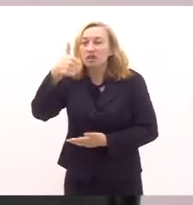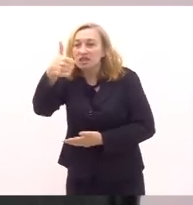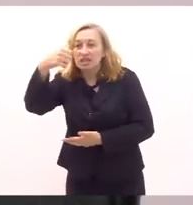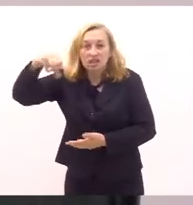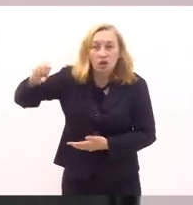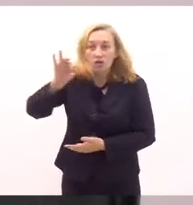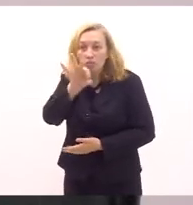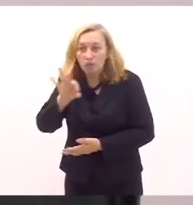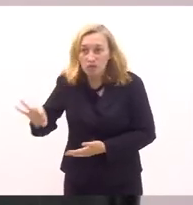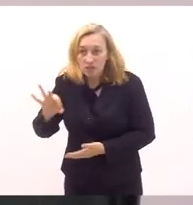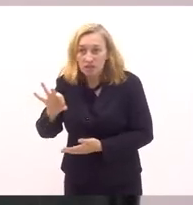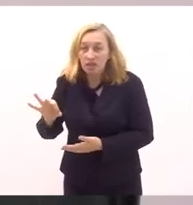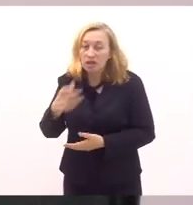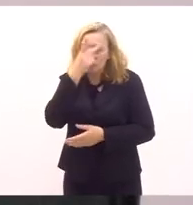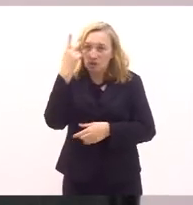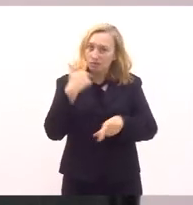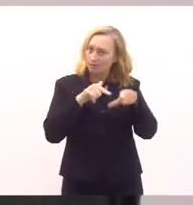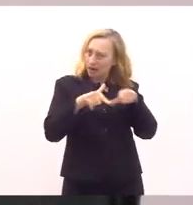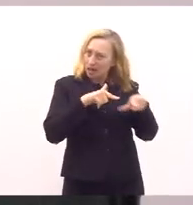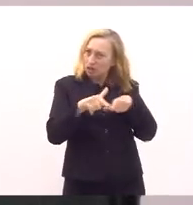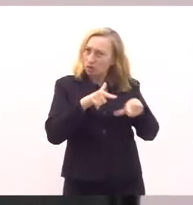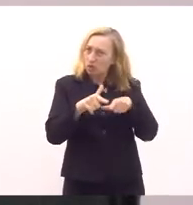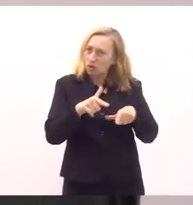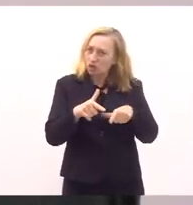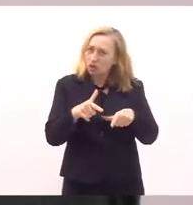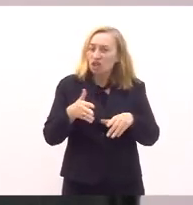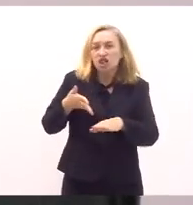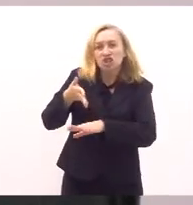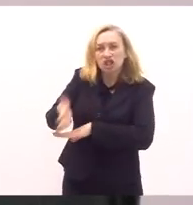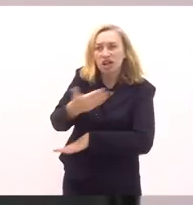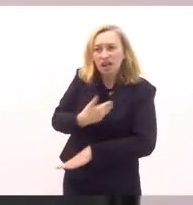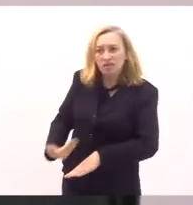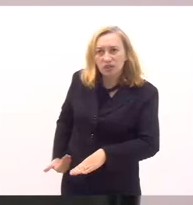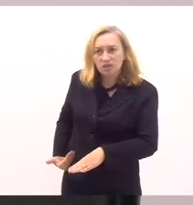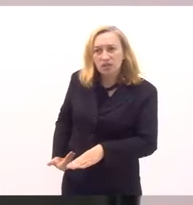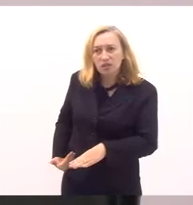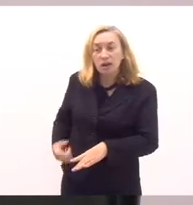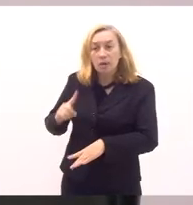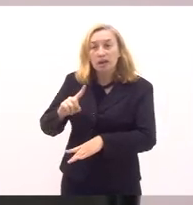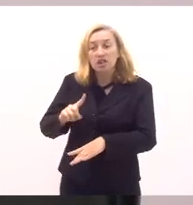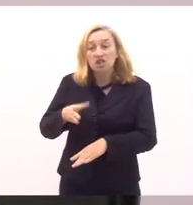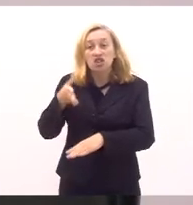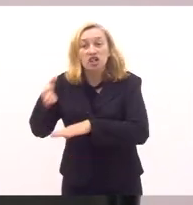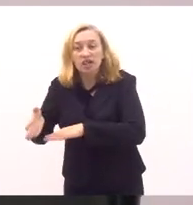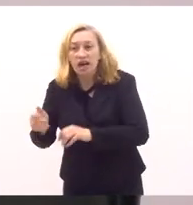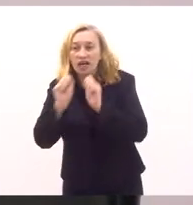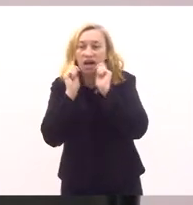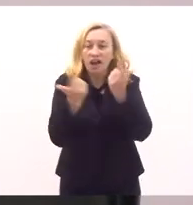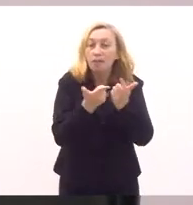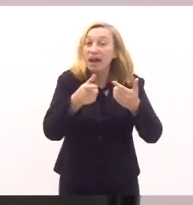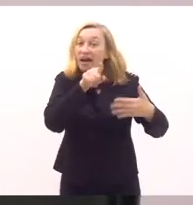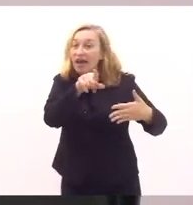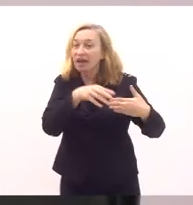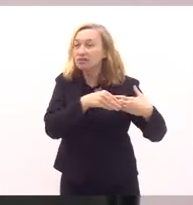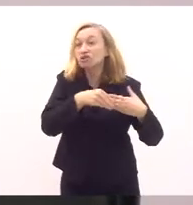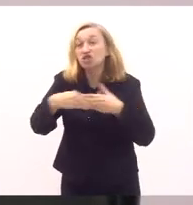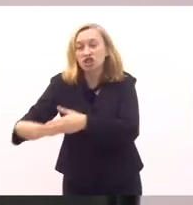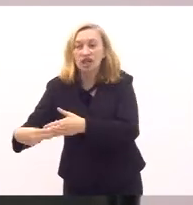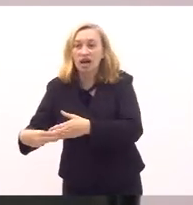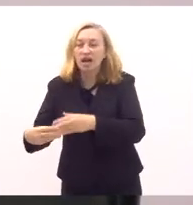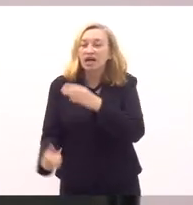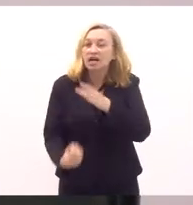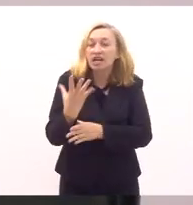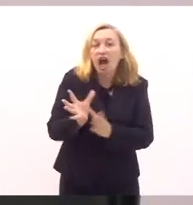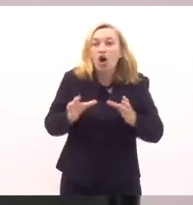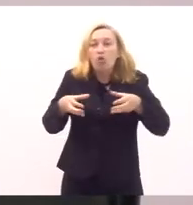21,19%, é a do trabalhador. Ir até o governador para ir para a Alerj, para ela nos auxiliar nisso, criar um